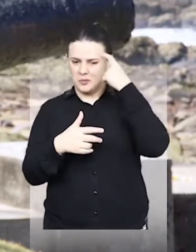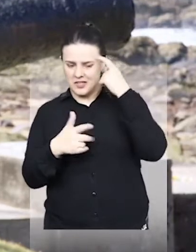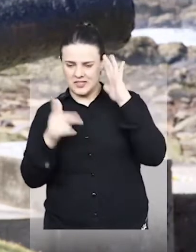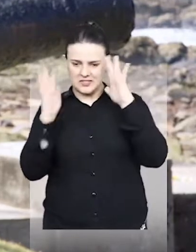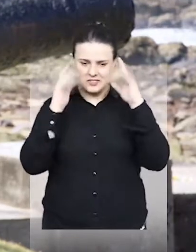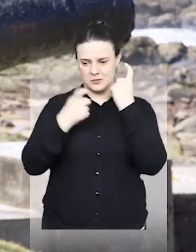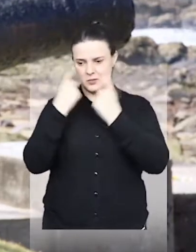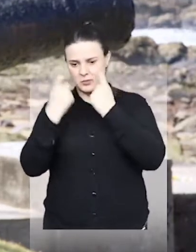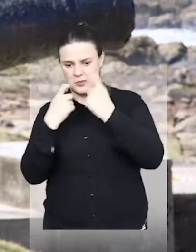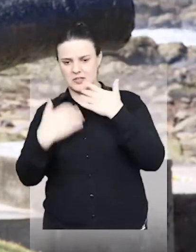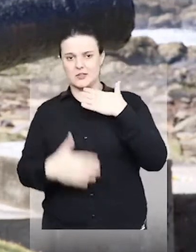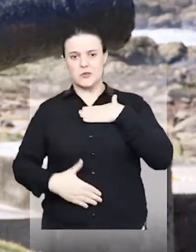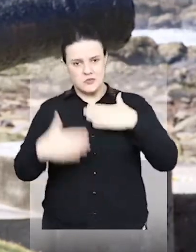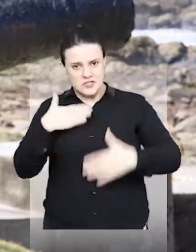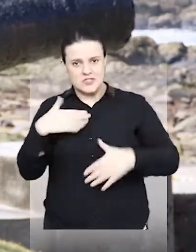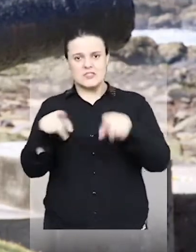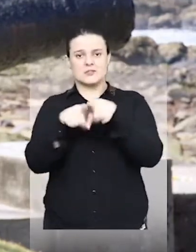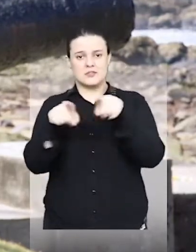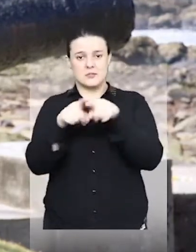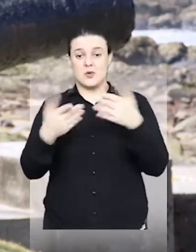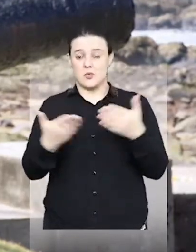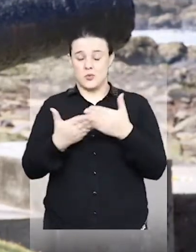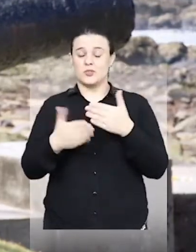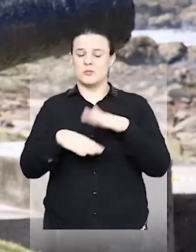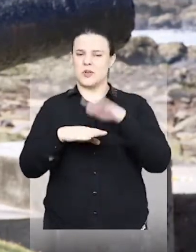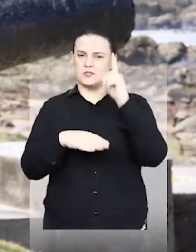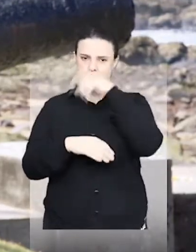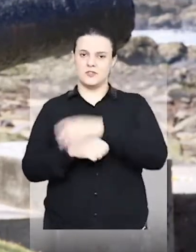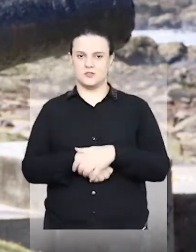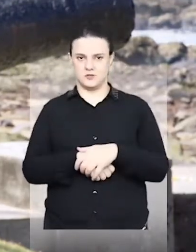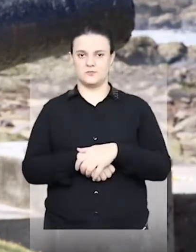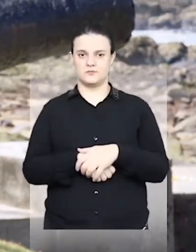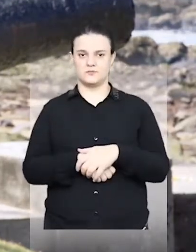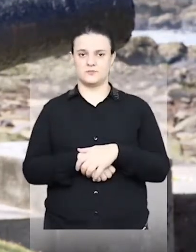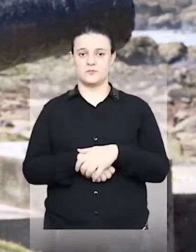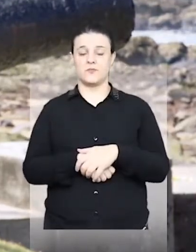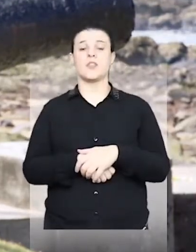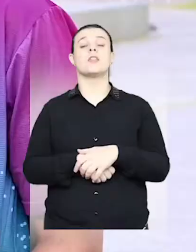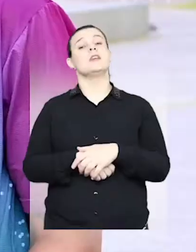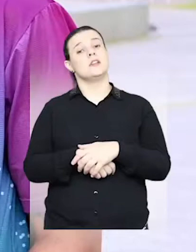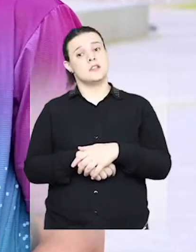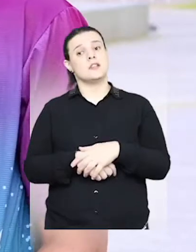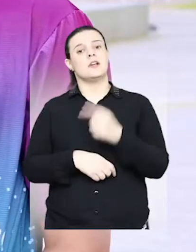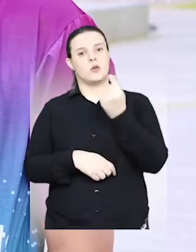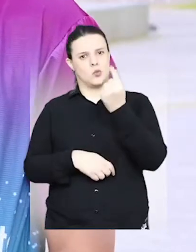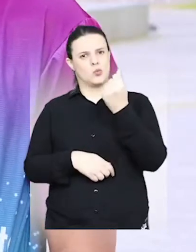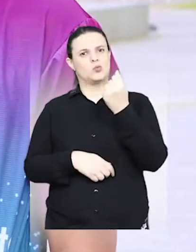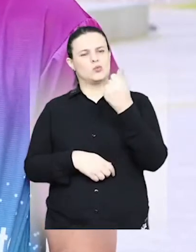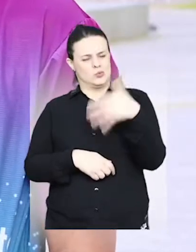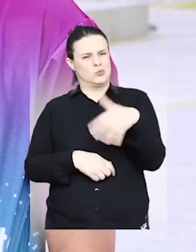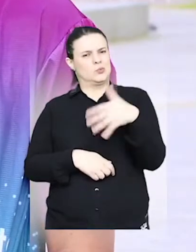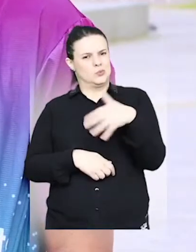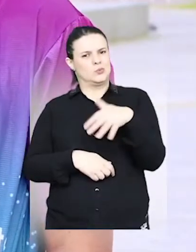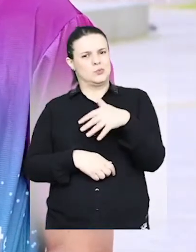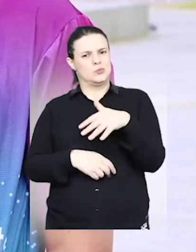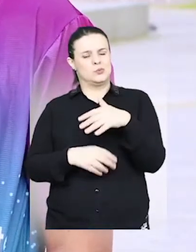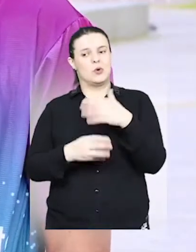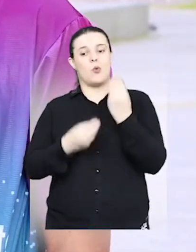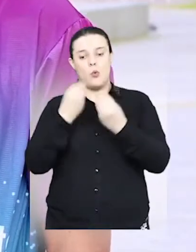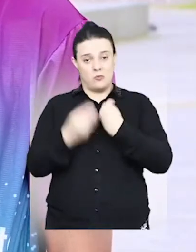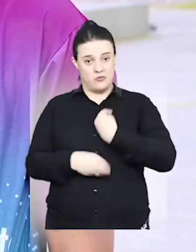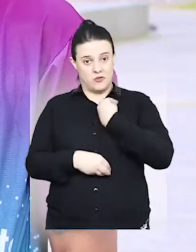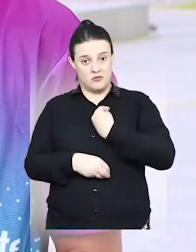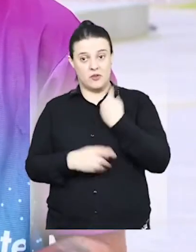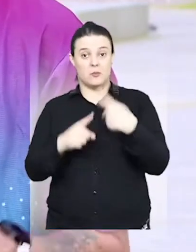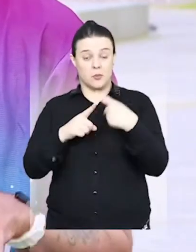parte mental, a parte física. Essa hoje para mim é a maior dificuldade. Demanda um custo muito alto. É um estilo